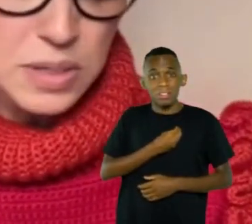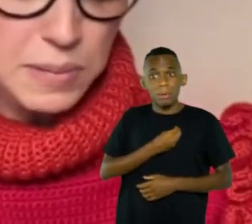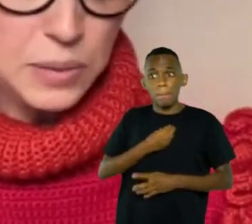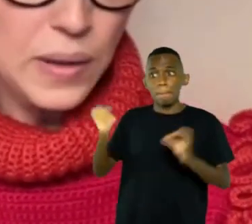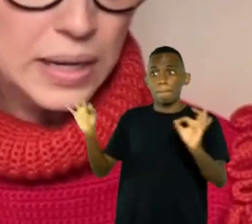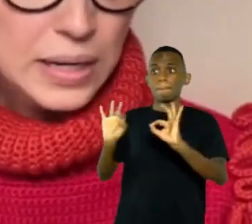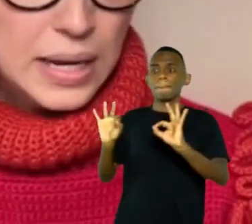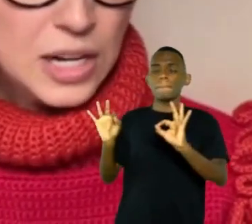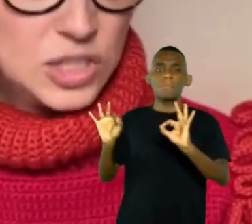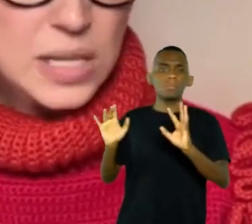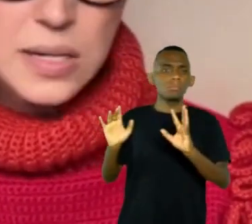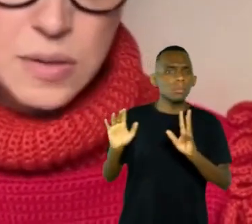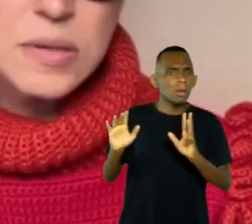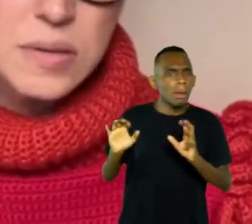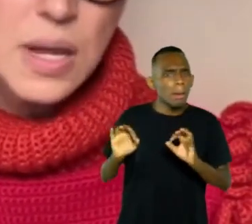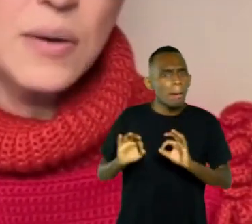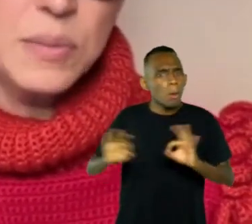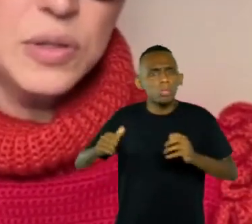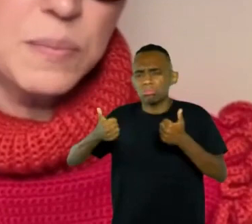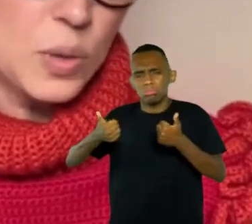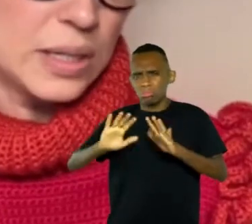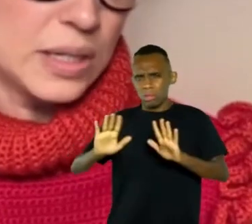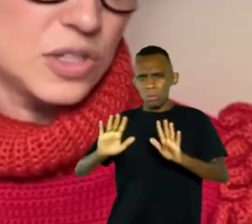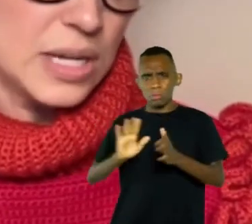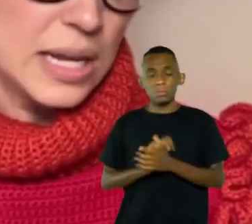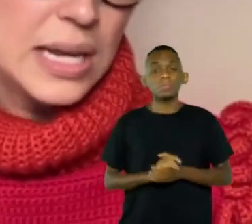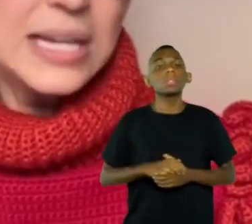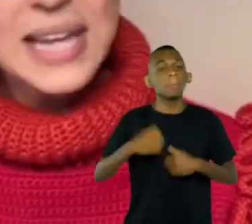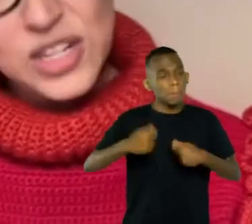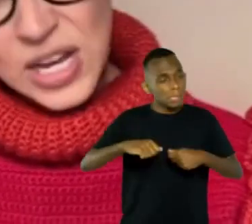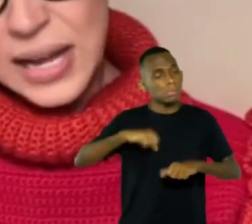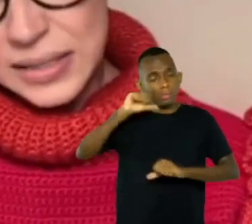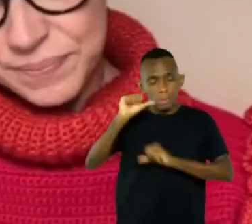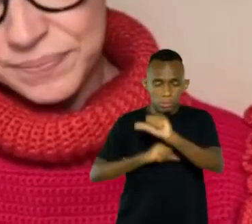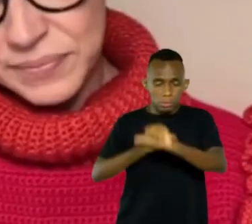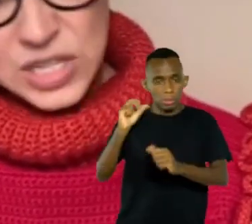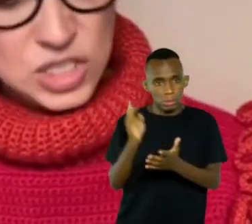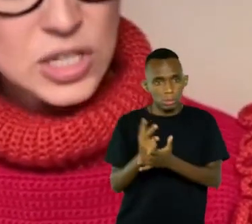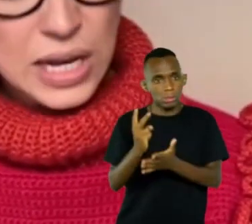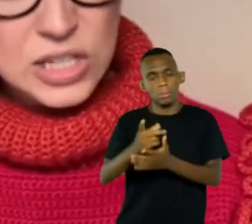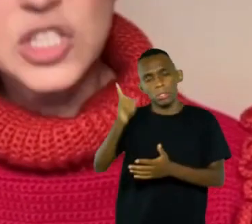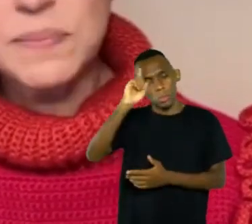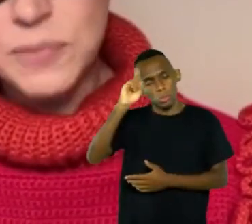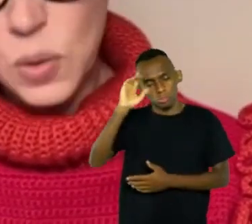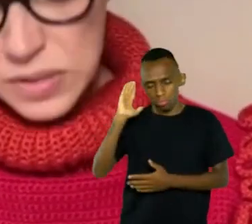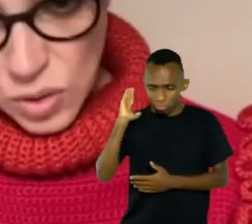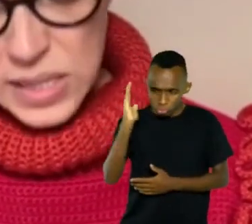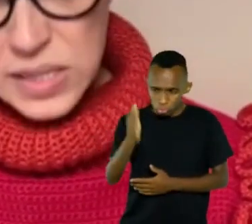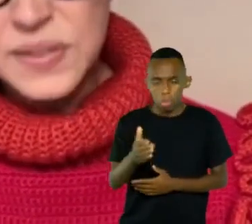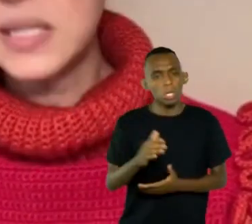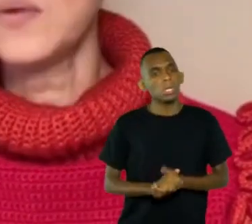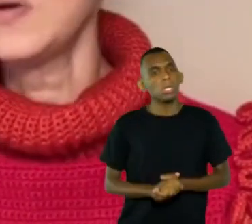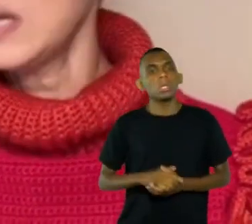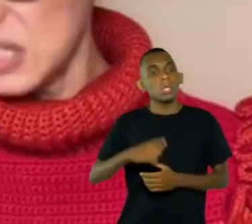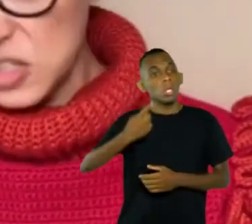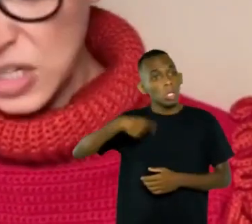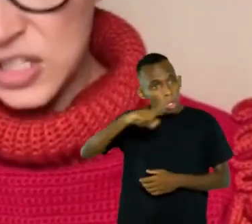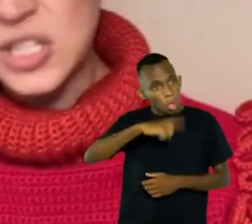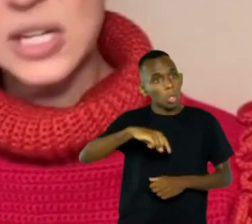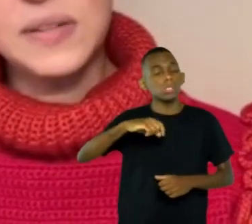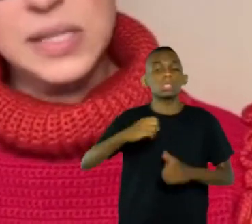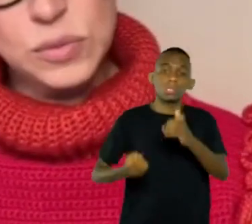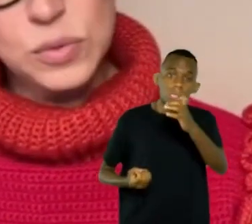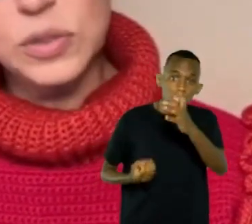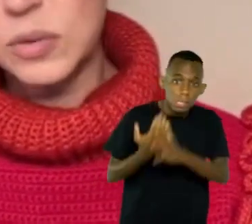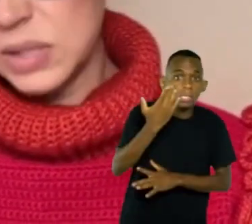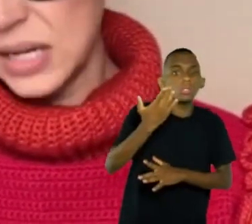como a sua também não é. Acho que essa desconstrução é muito importante, né? E é diária, que a gente constrói essa ficção e a gente